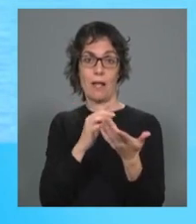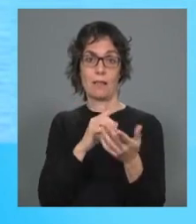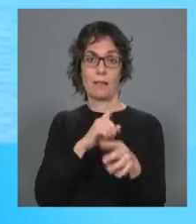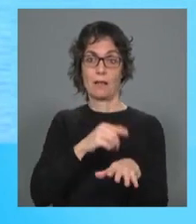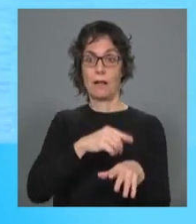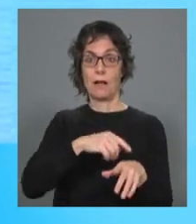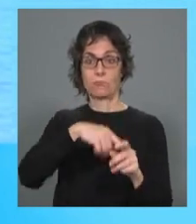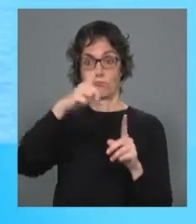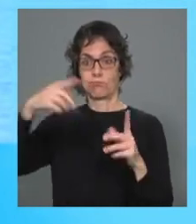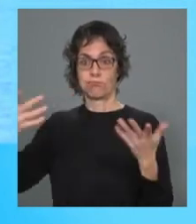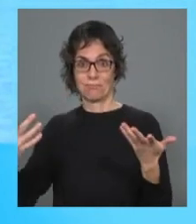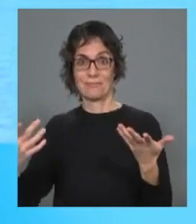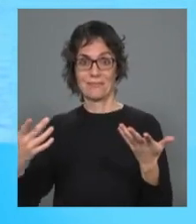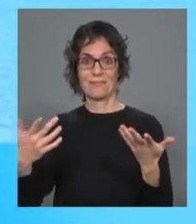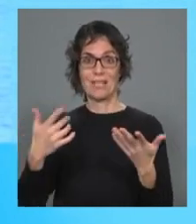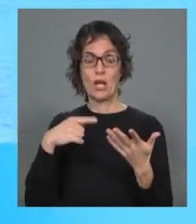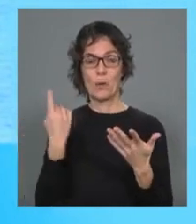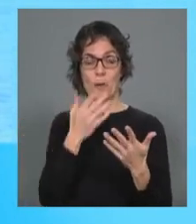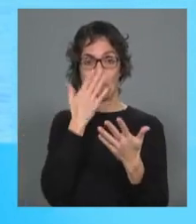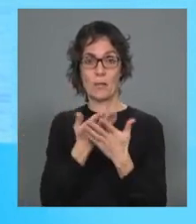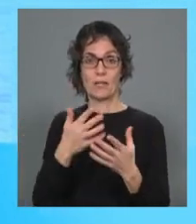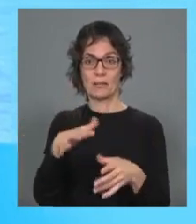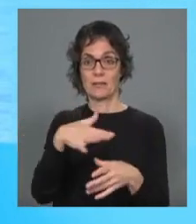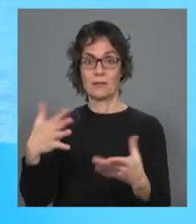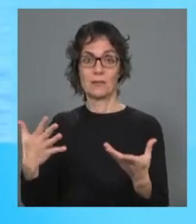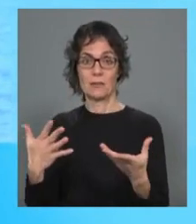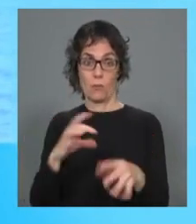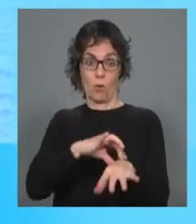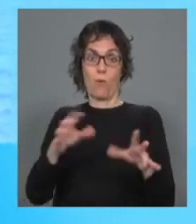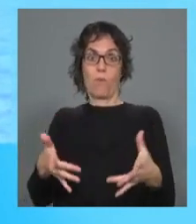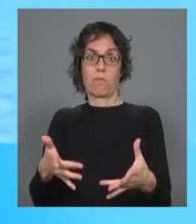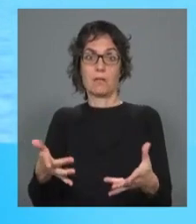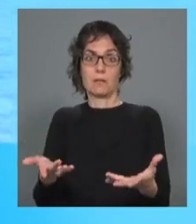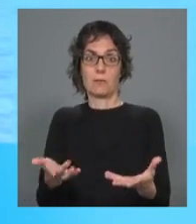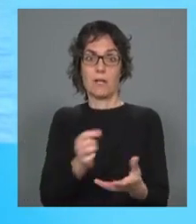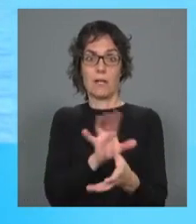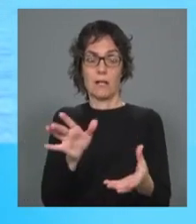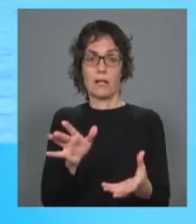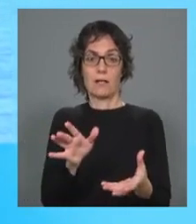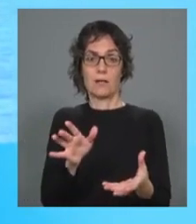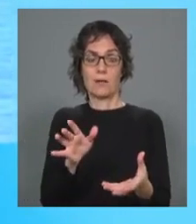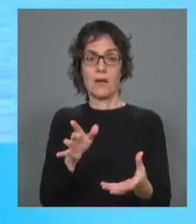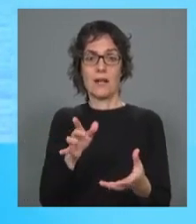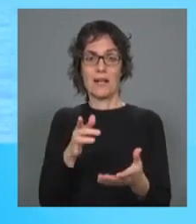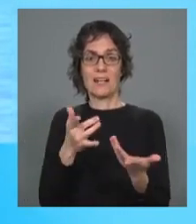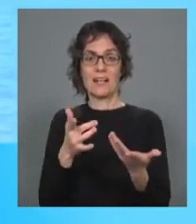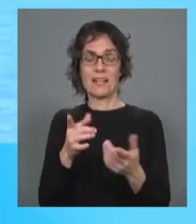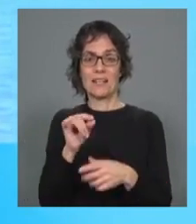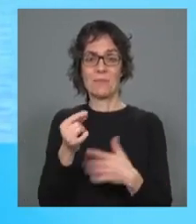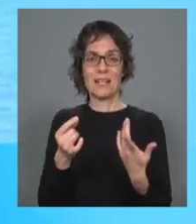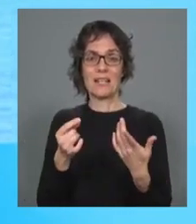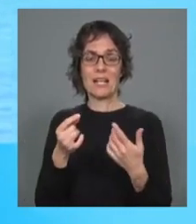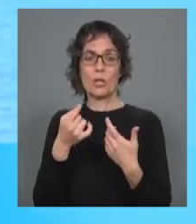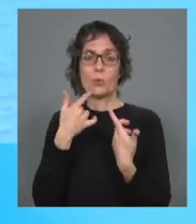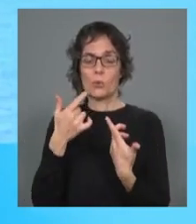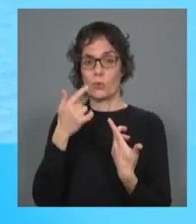circunstâncias da nossa realidade, nomeadamente a questão da pandemia e essa vaga do álcool gel, não é? Sei que